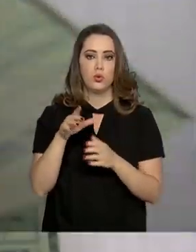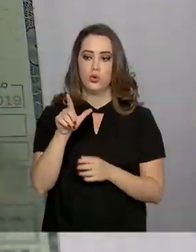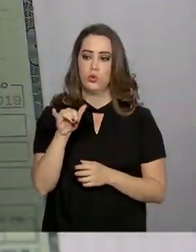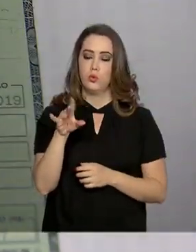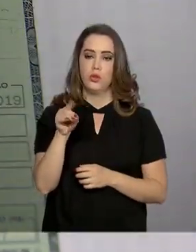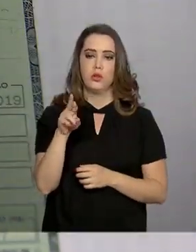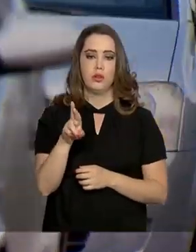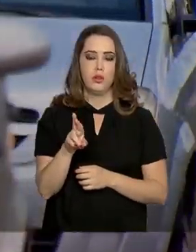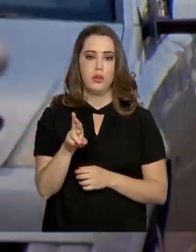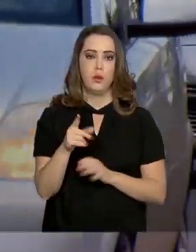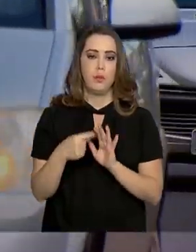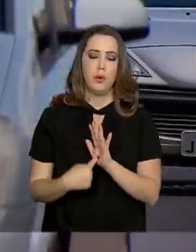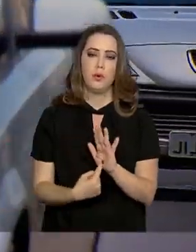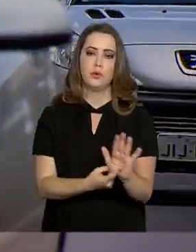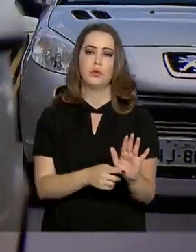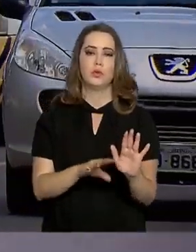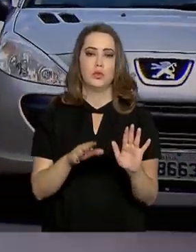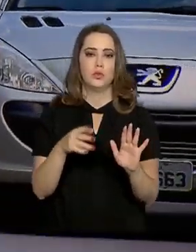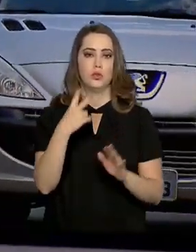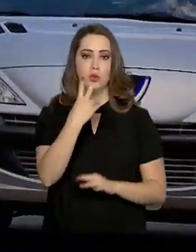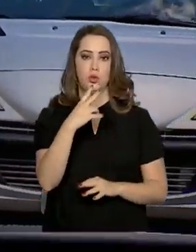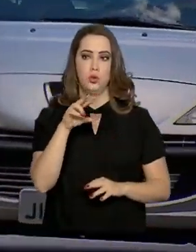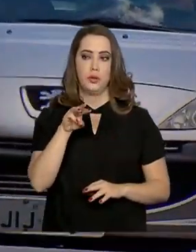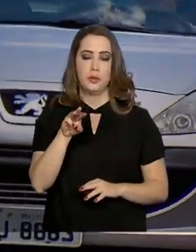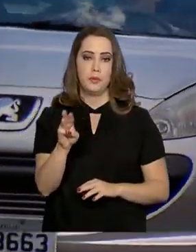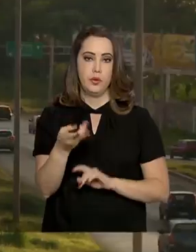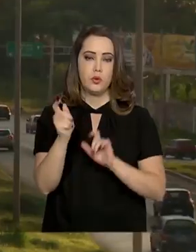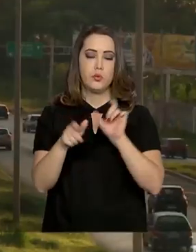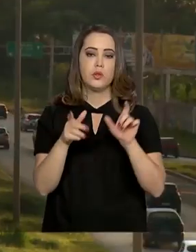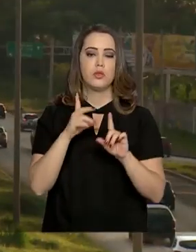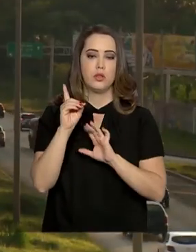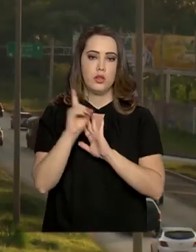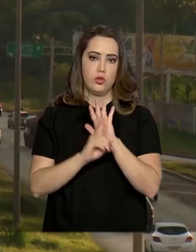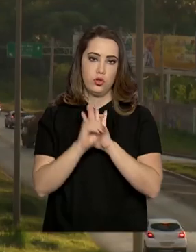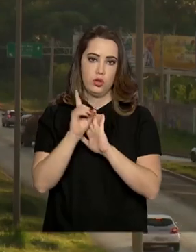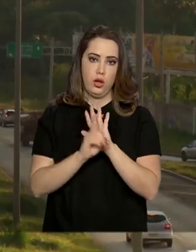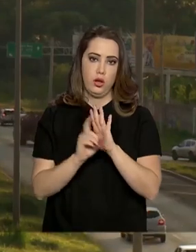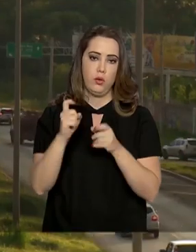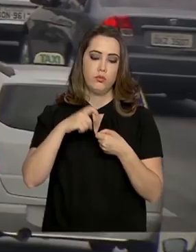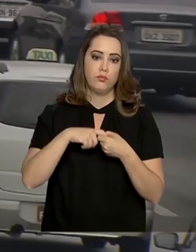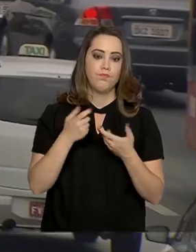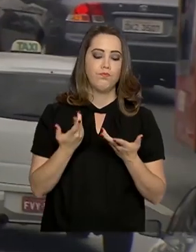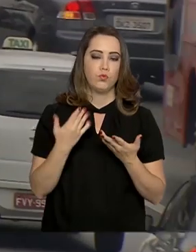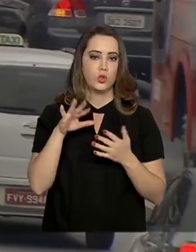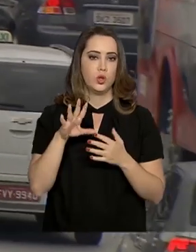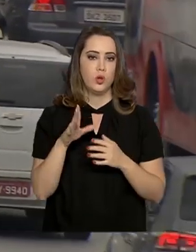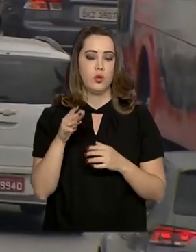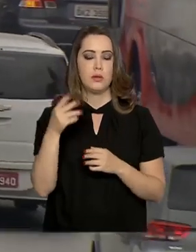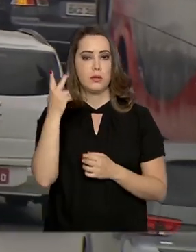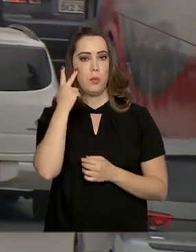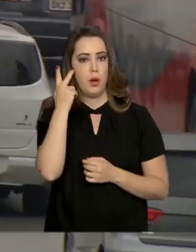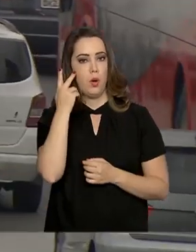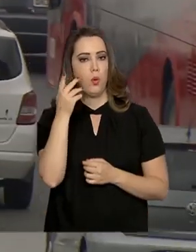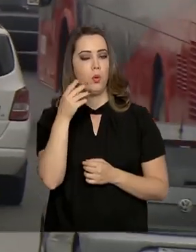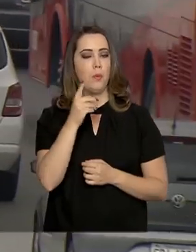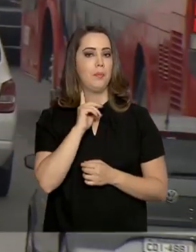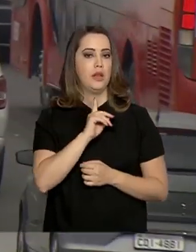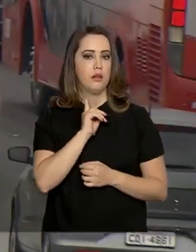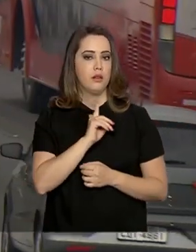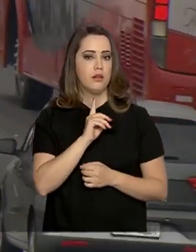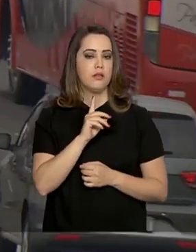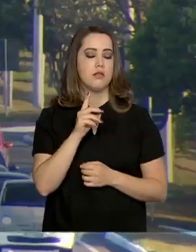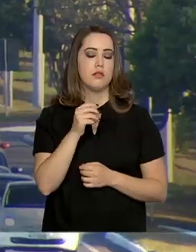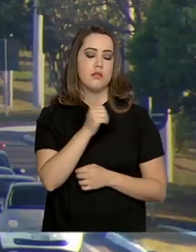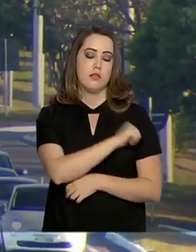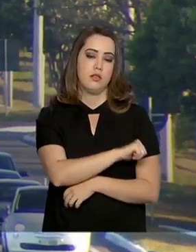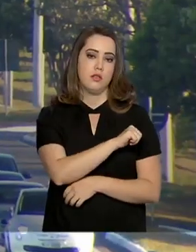DPVAT aponta que cerca de dois milhões de pessoas têm direito ao estorno, a maioria nos estados de São Paulo, Minas Gerais e